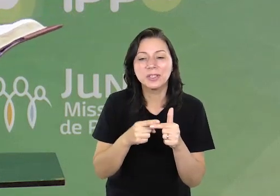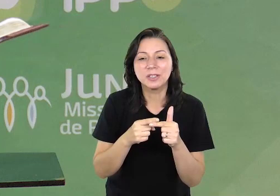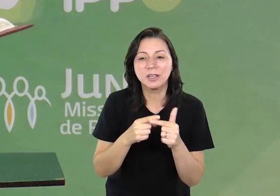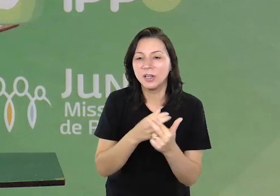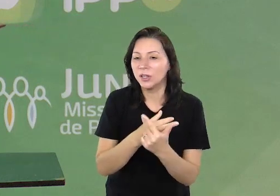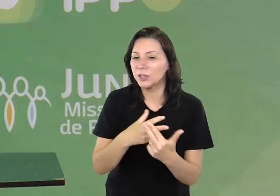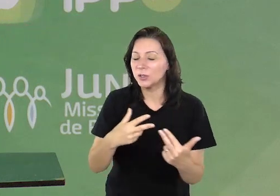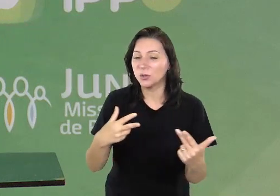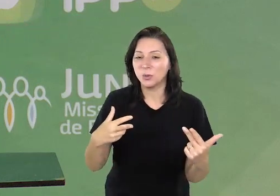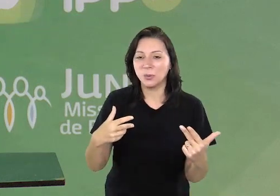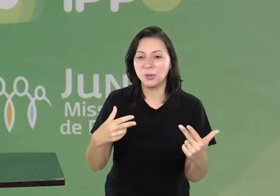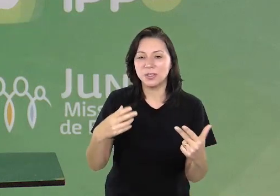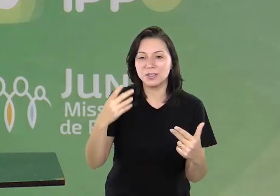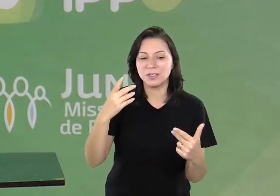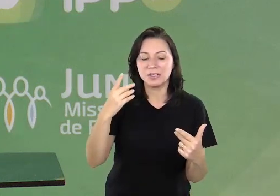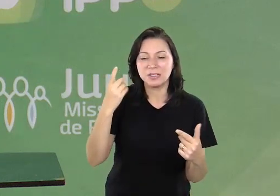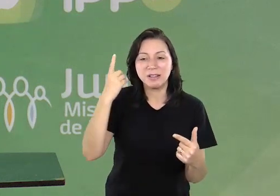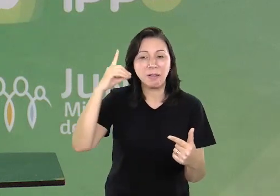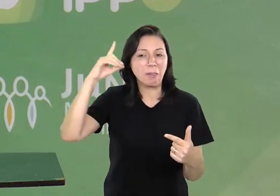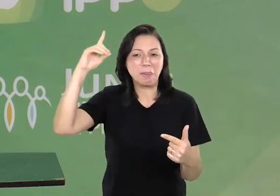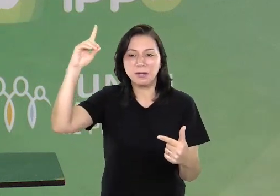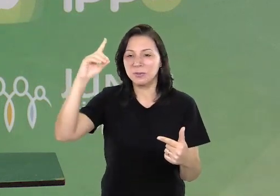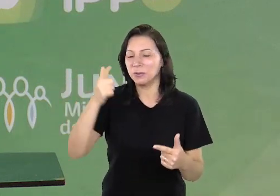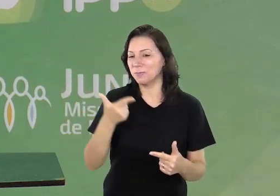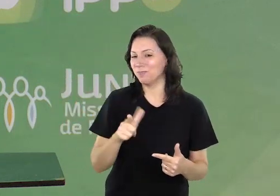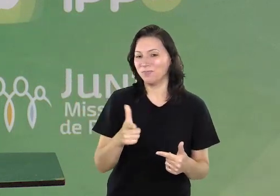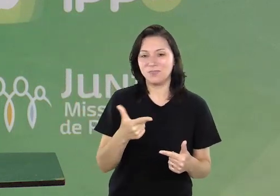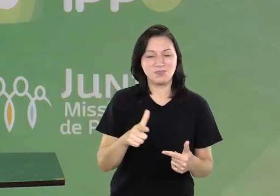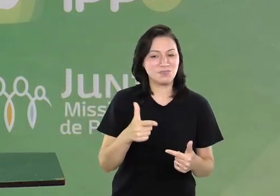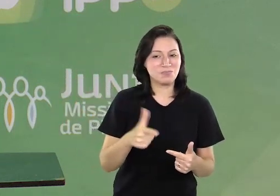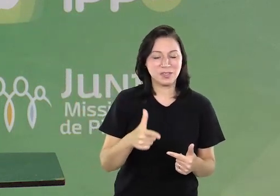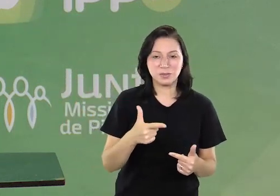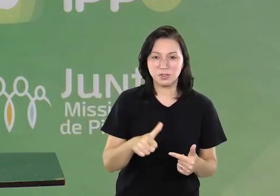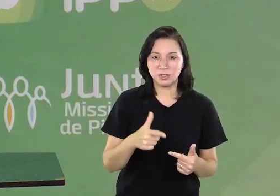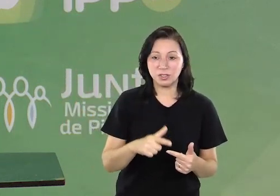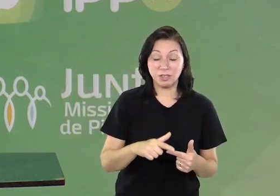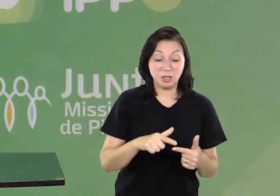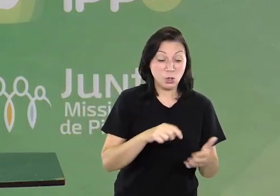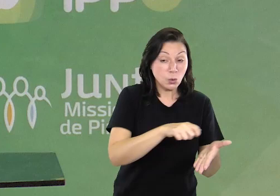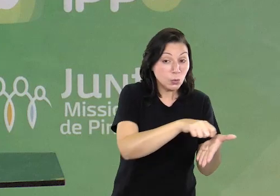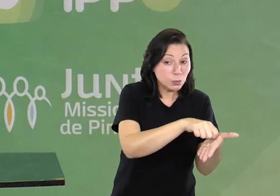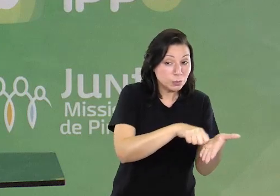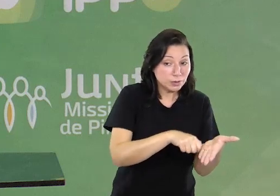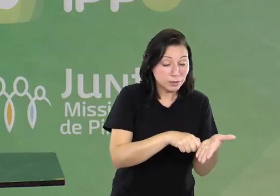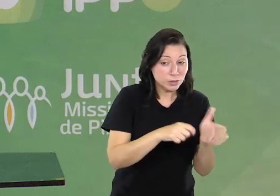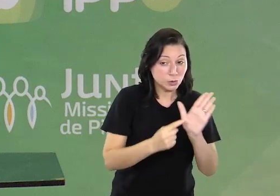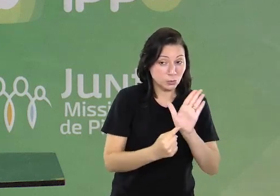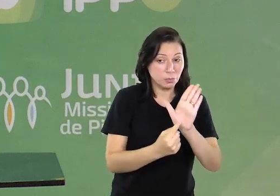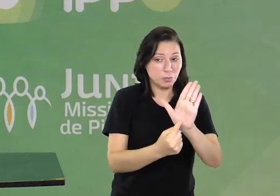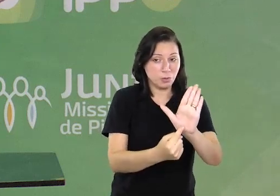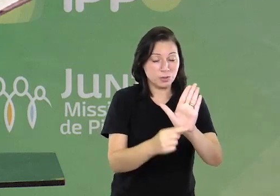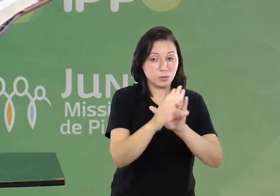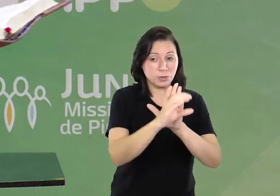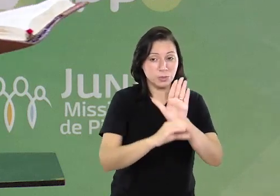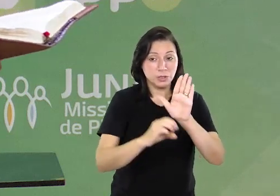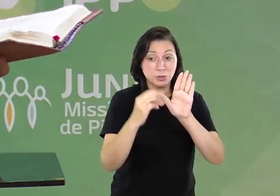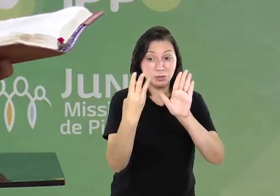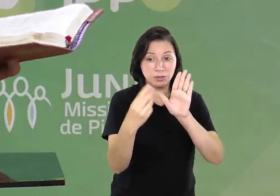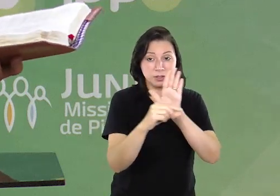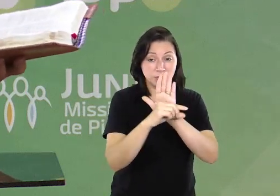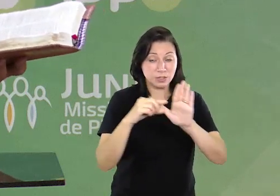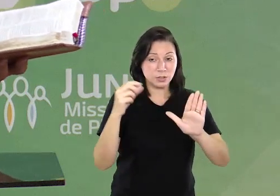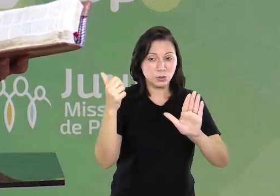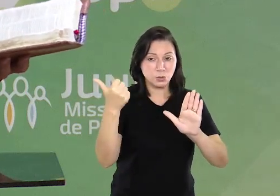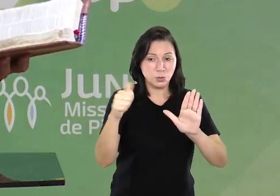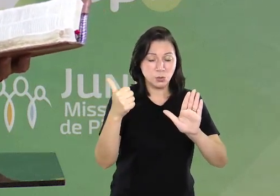na Perspectiva humana A Bíblia nos informa aqui nesse próprio livro Capítulo 3 verso 11 que